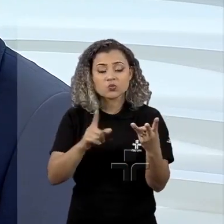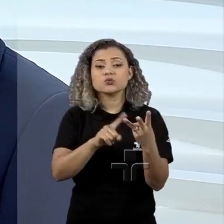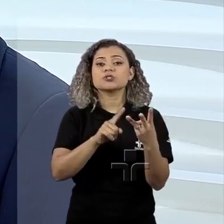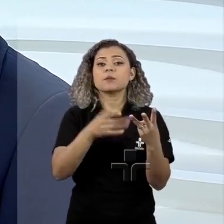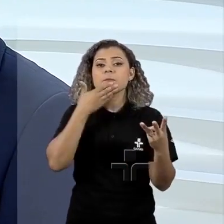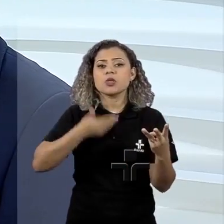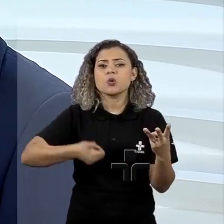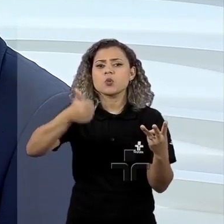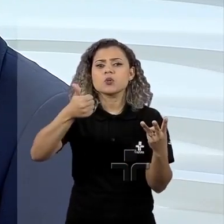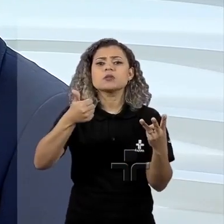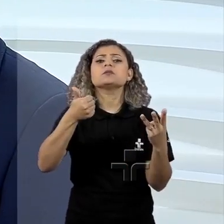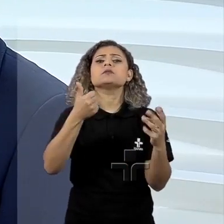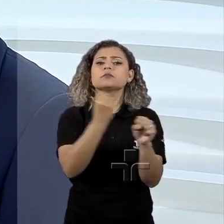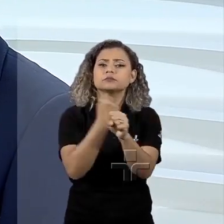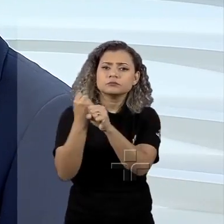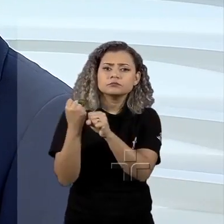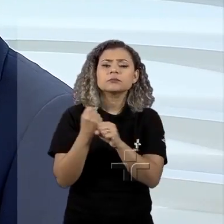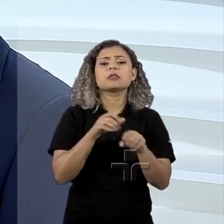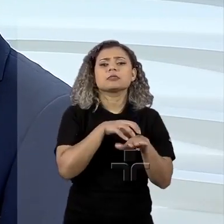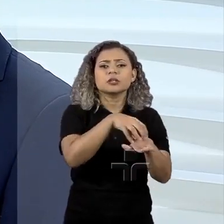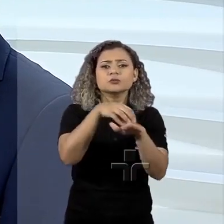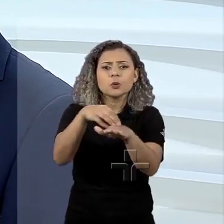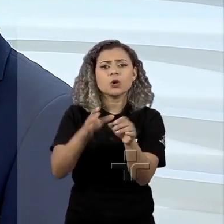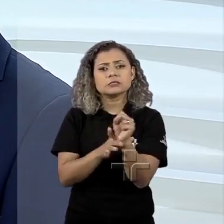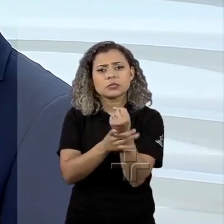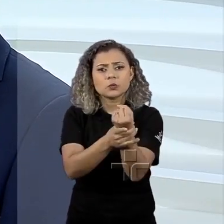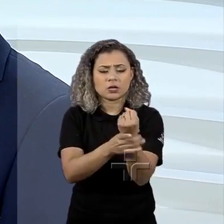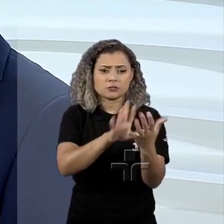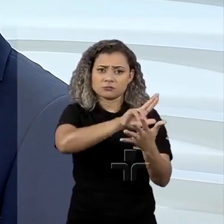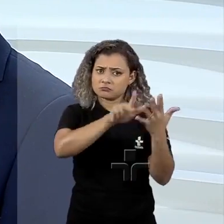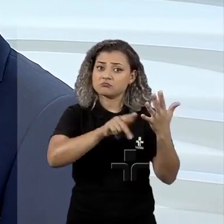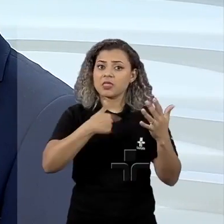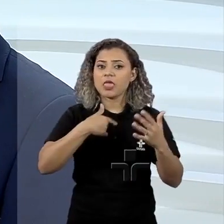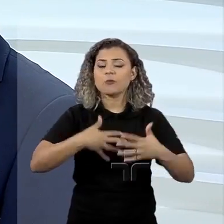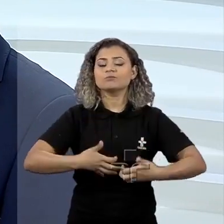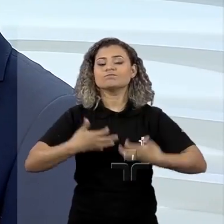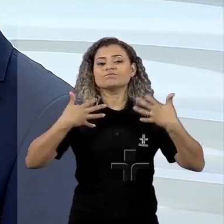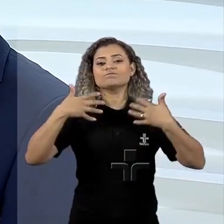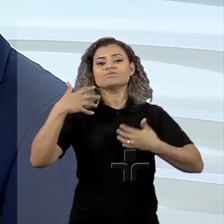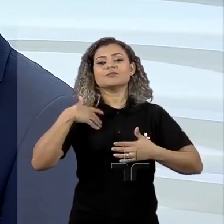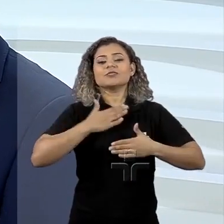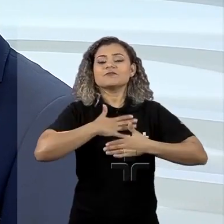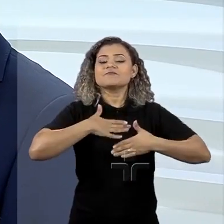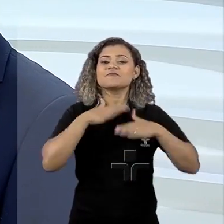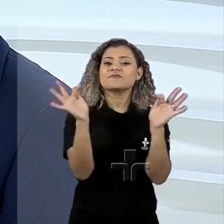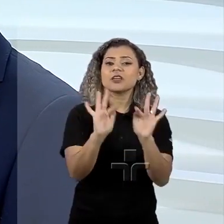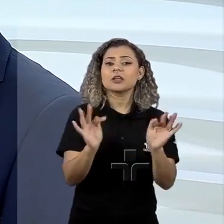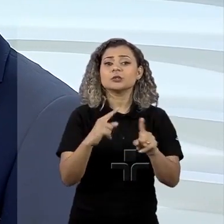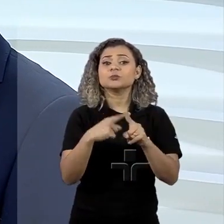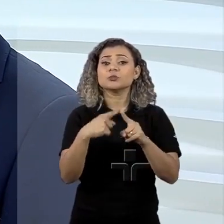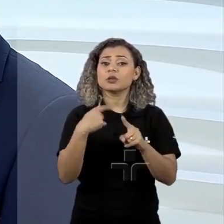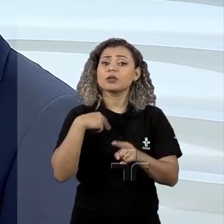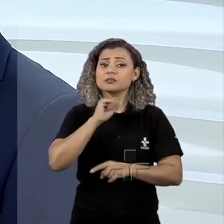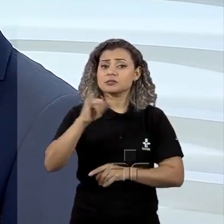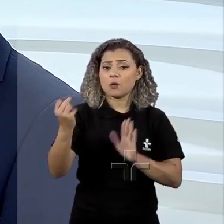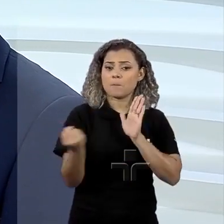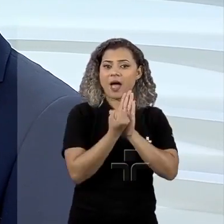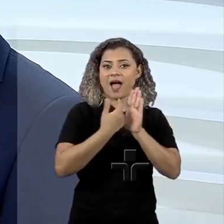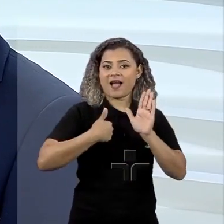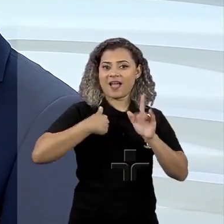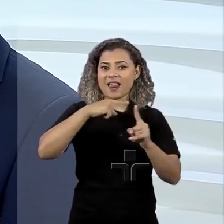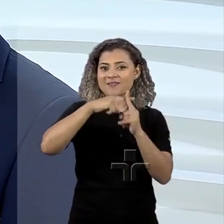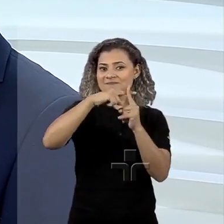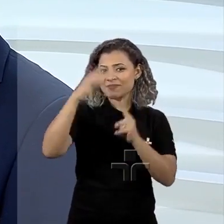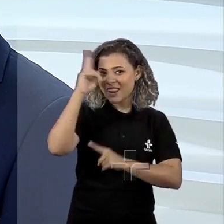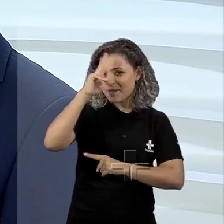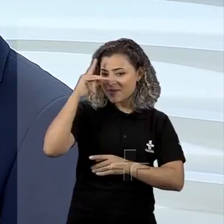do transporte e da segurança pública. Mas me sentirei muito realizado se for lembrado com alguém que gerou empregos, gerou oportunidades, ajudou a